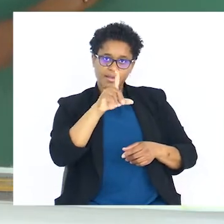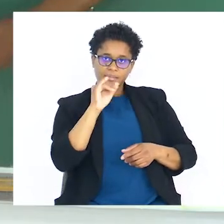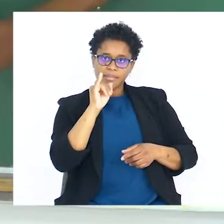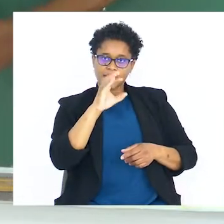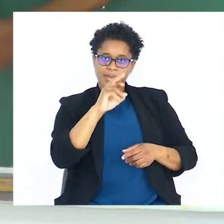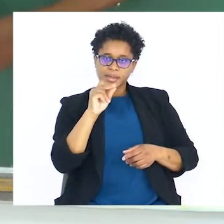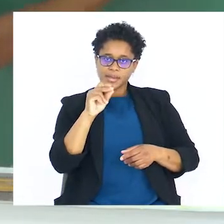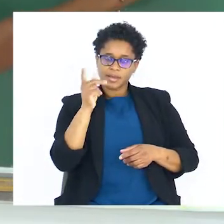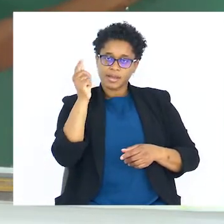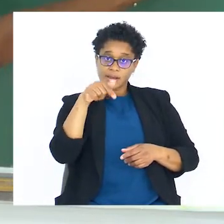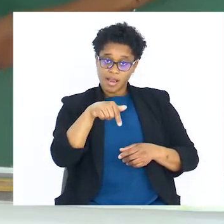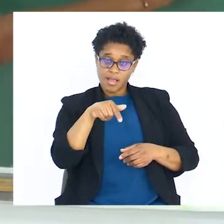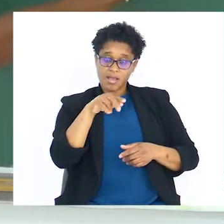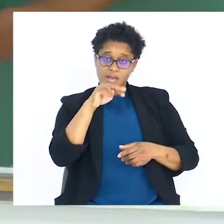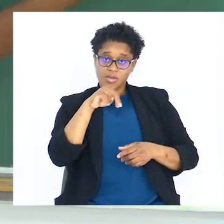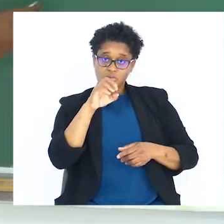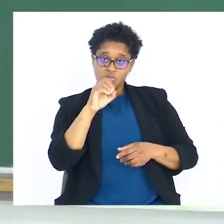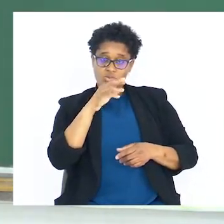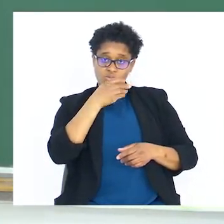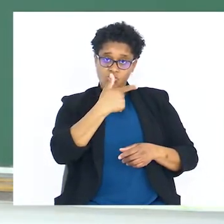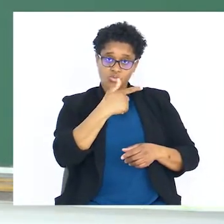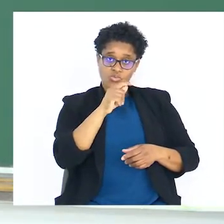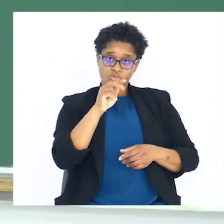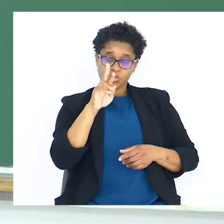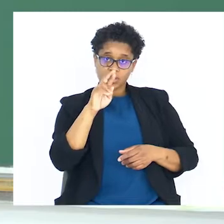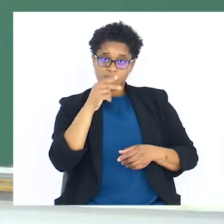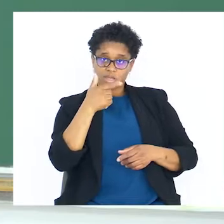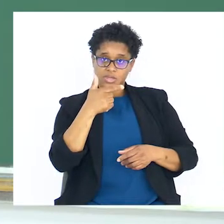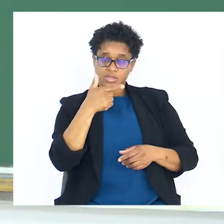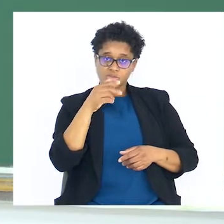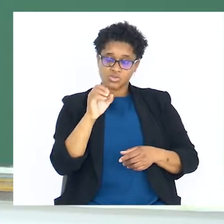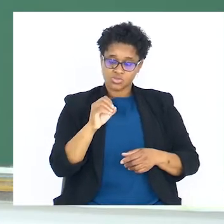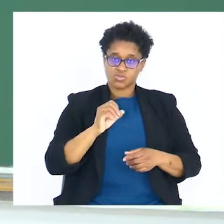no texto. O poeta aplica